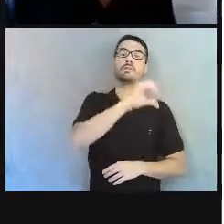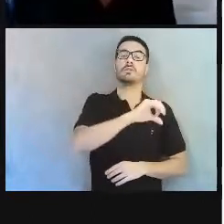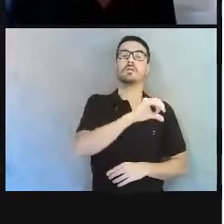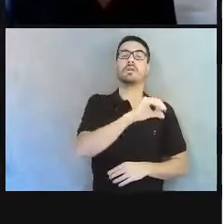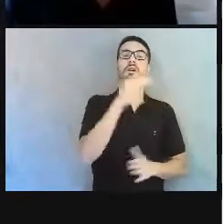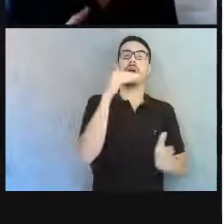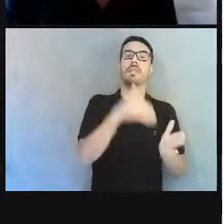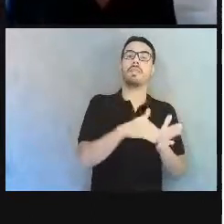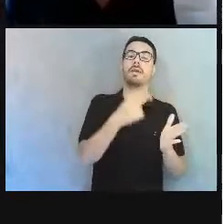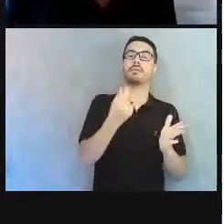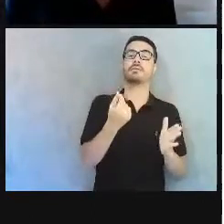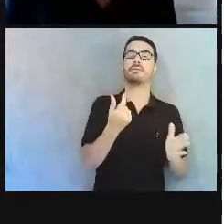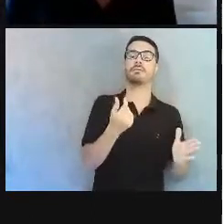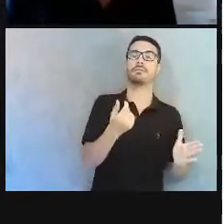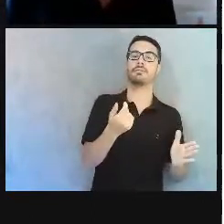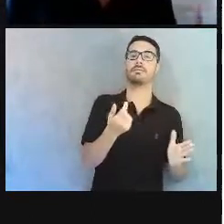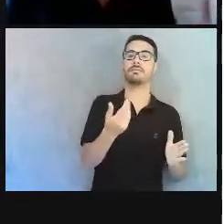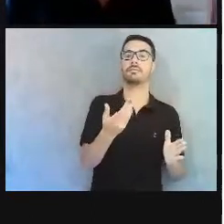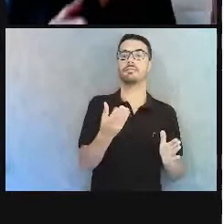eu